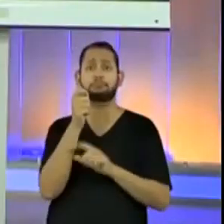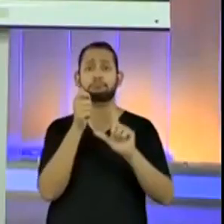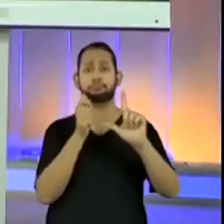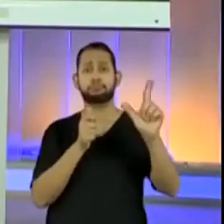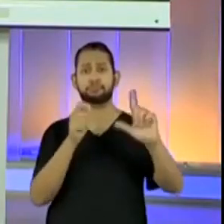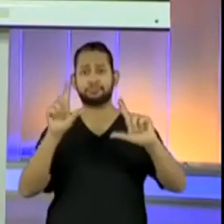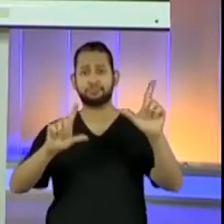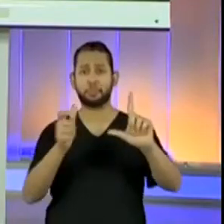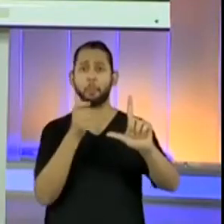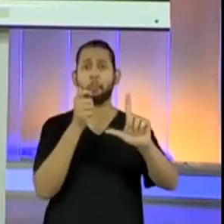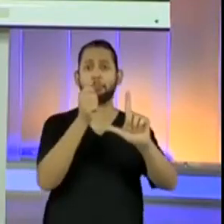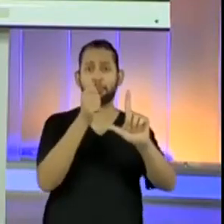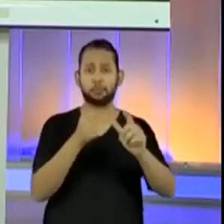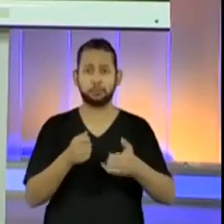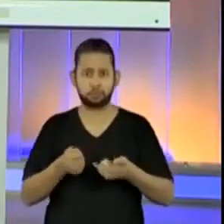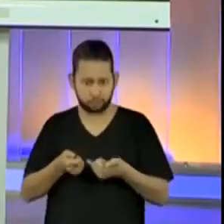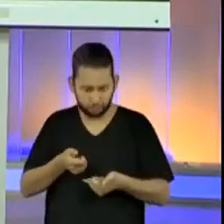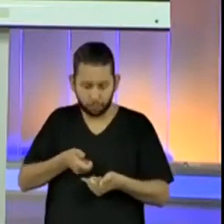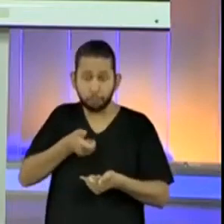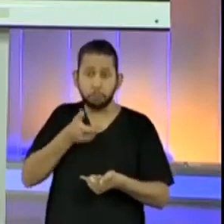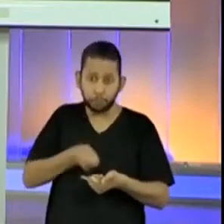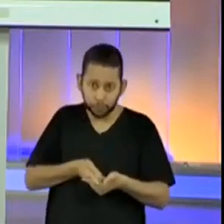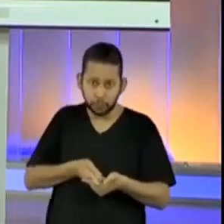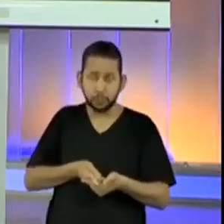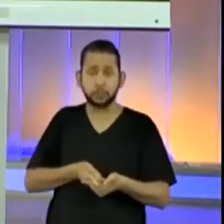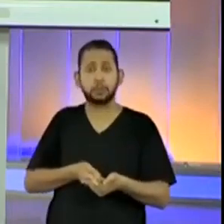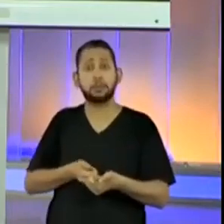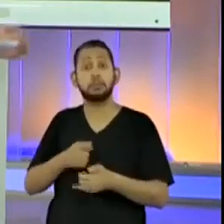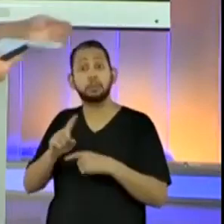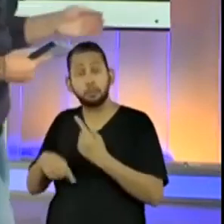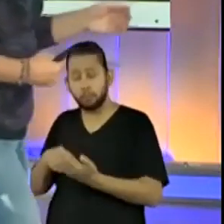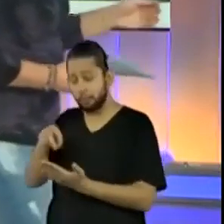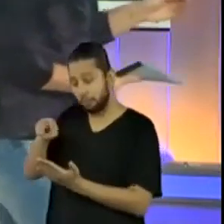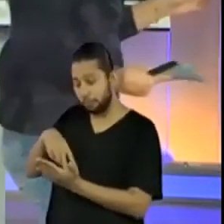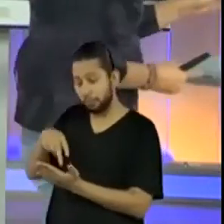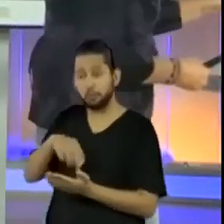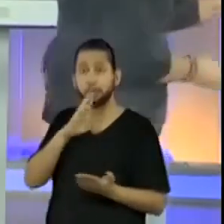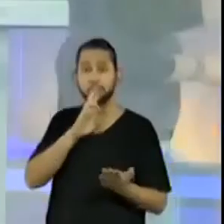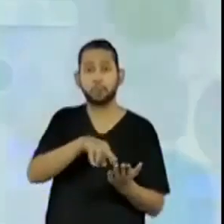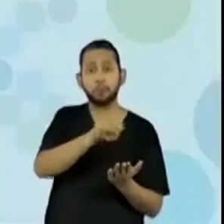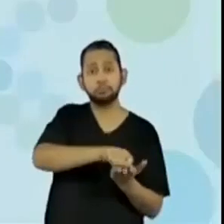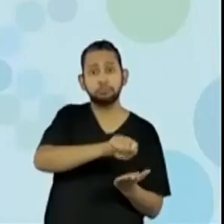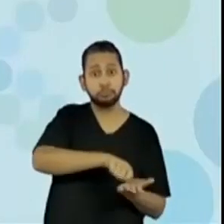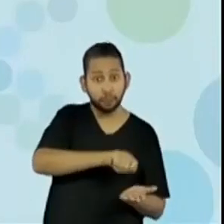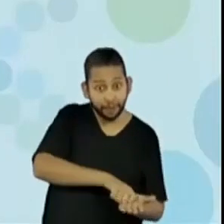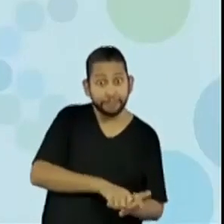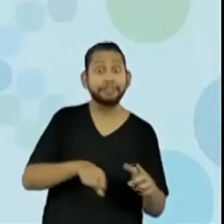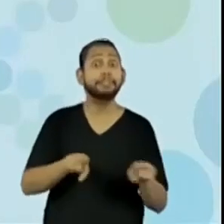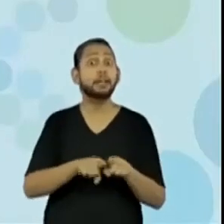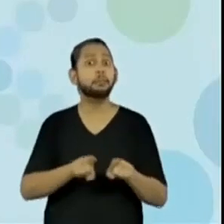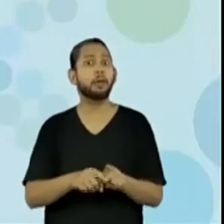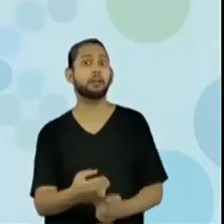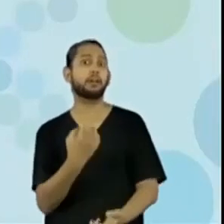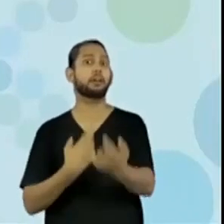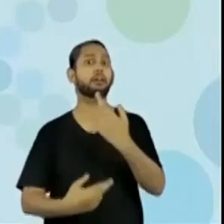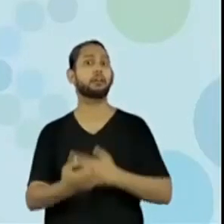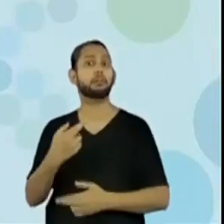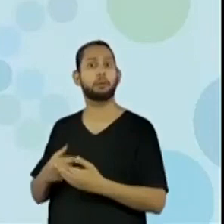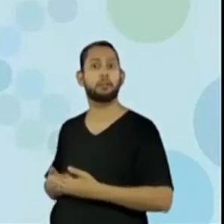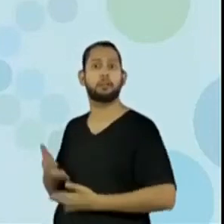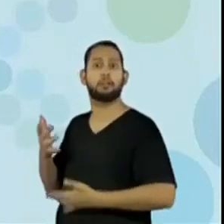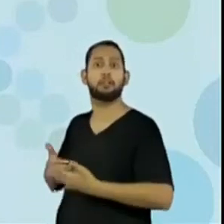questões, anotem e vamos procurar responder essas questões.